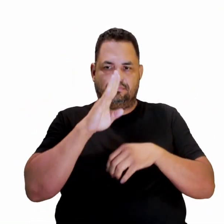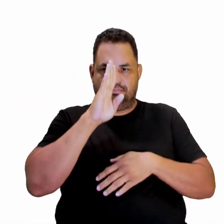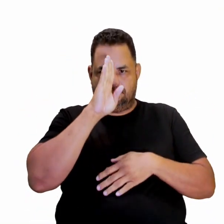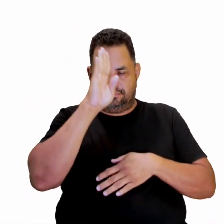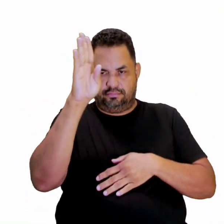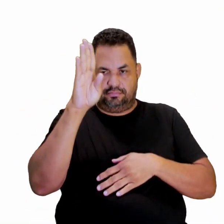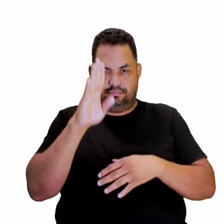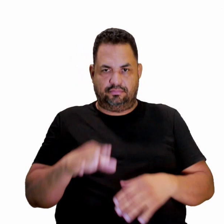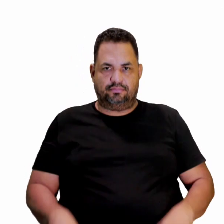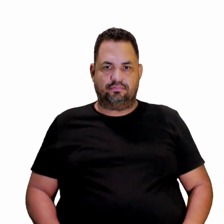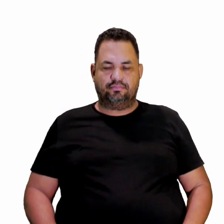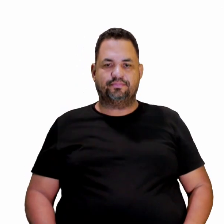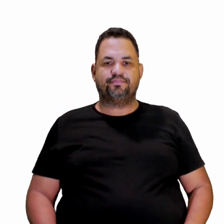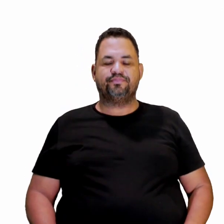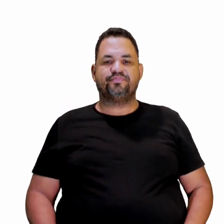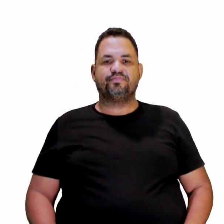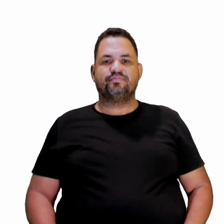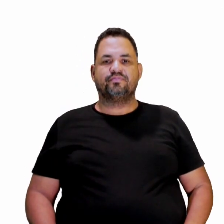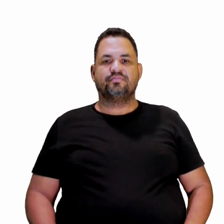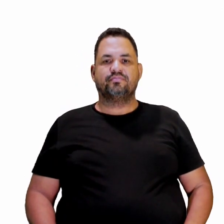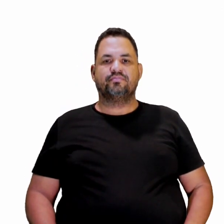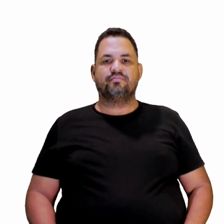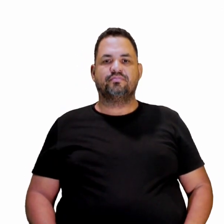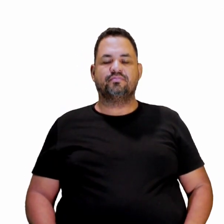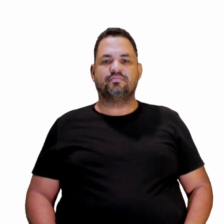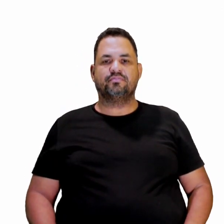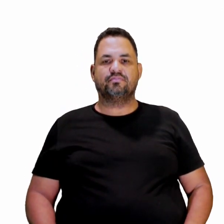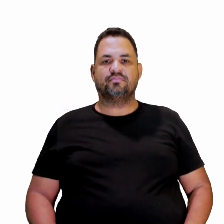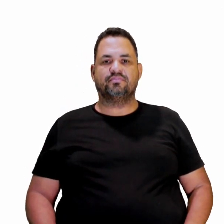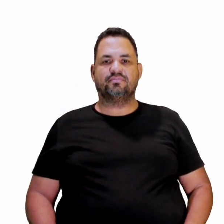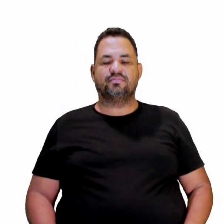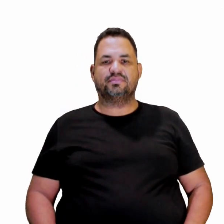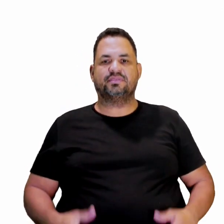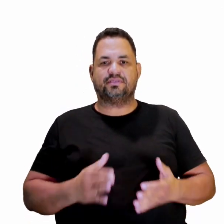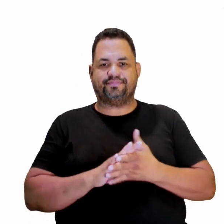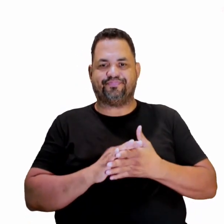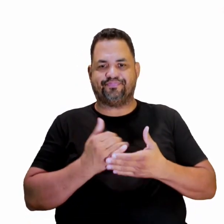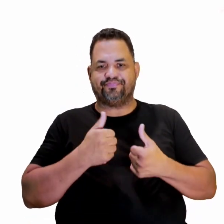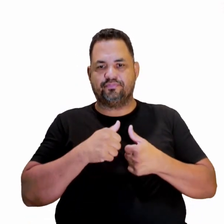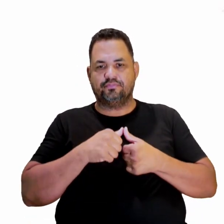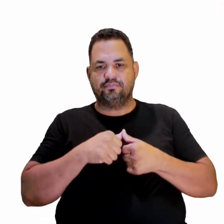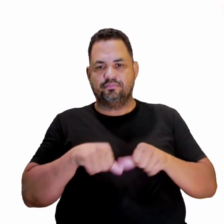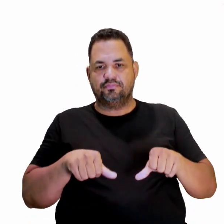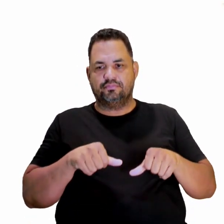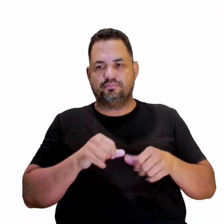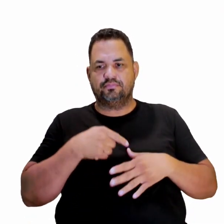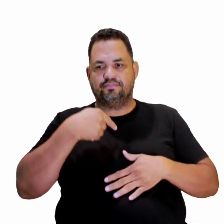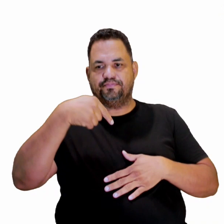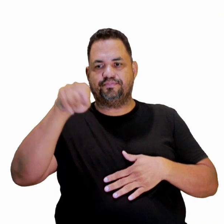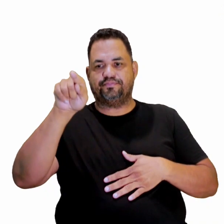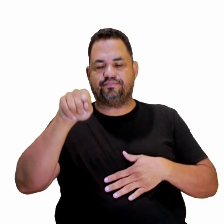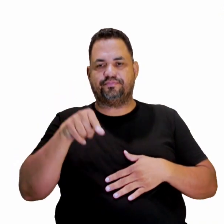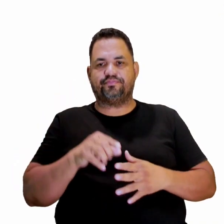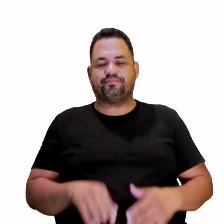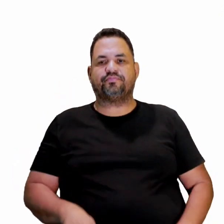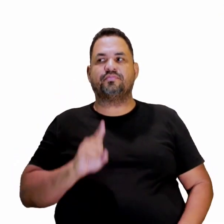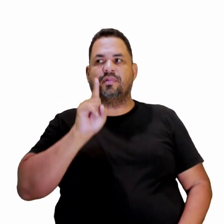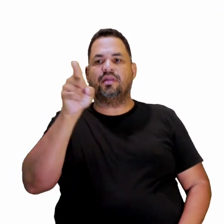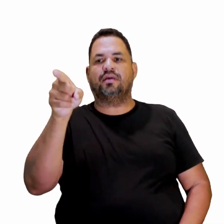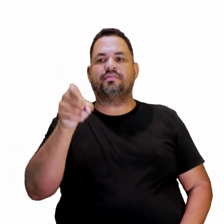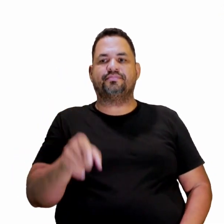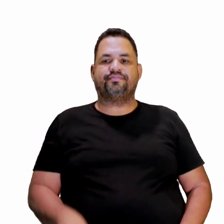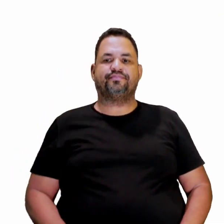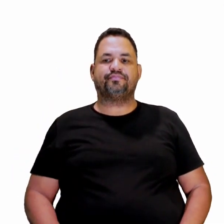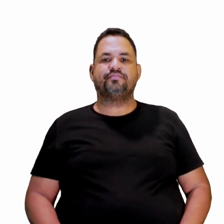Então, eu estarei, be do verbo estar, seria estar, então aqui vai ser eu estarei lá. Não ficaria legal falar eu